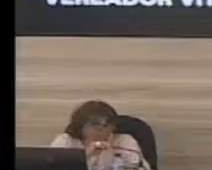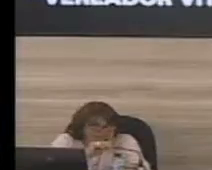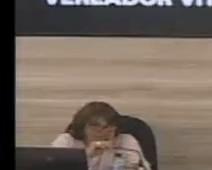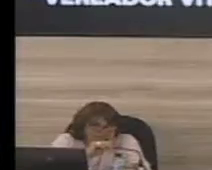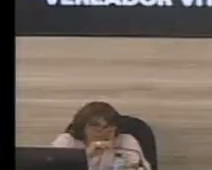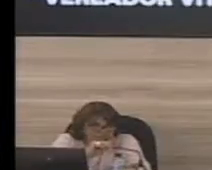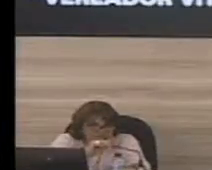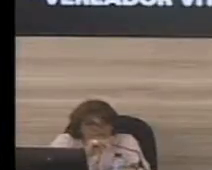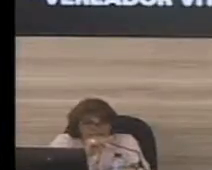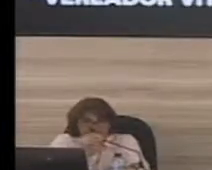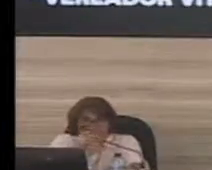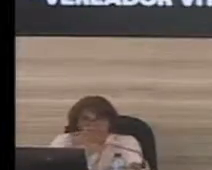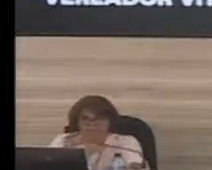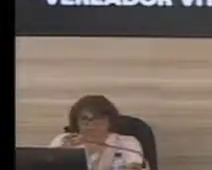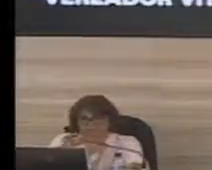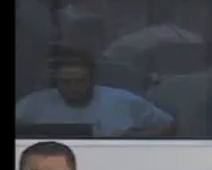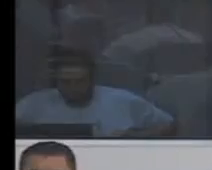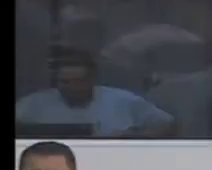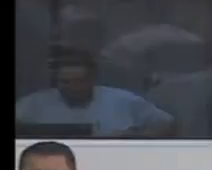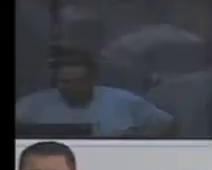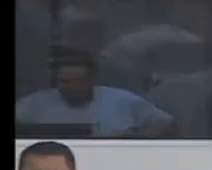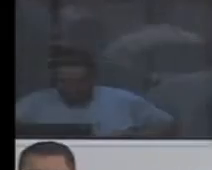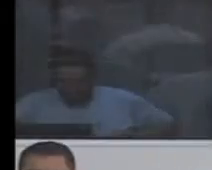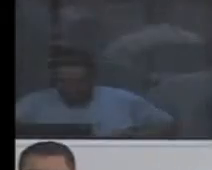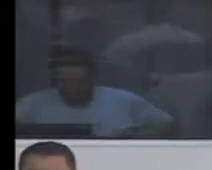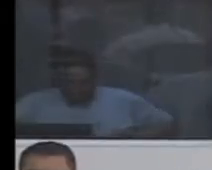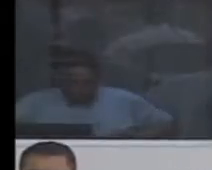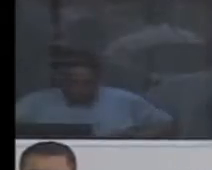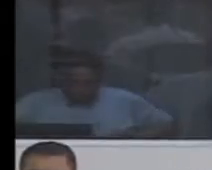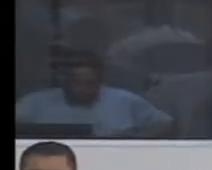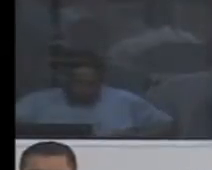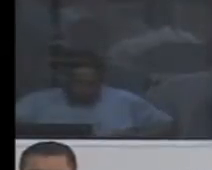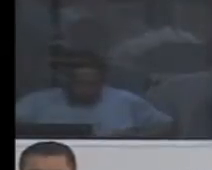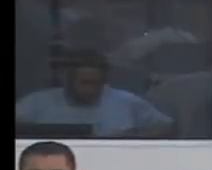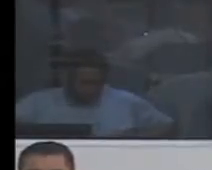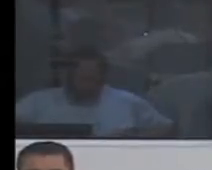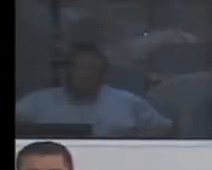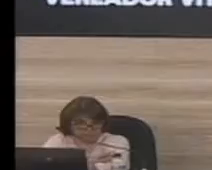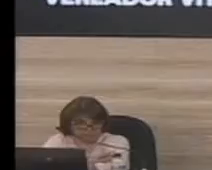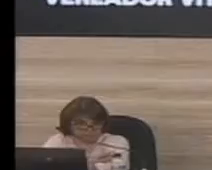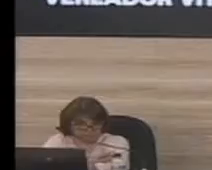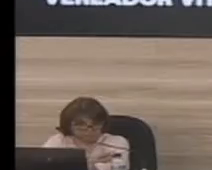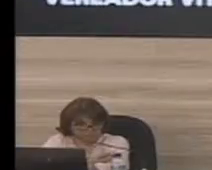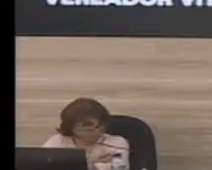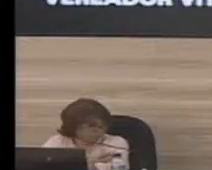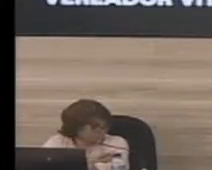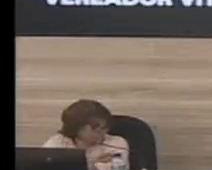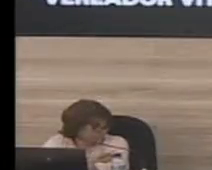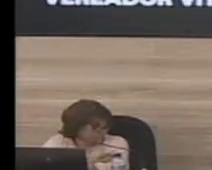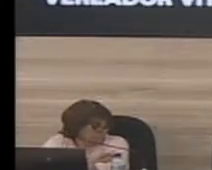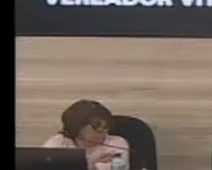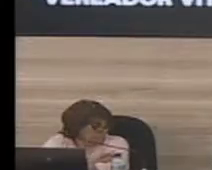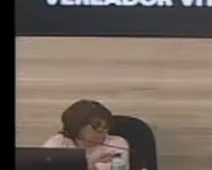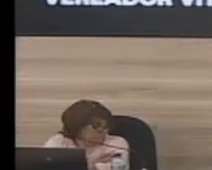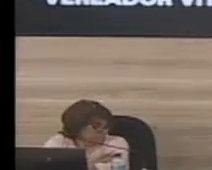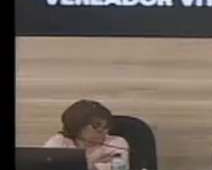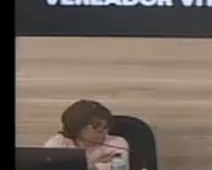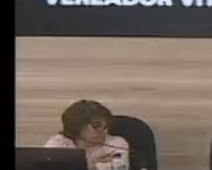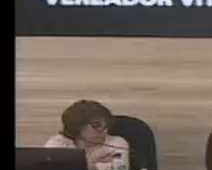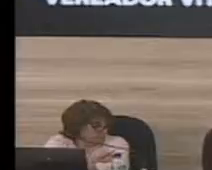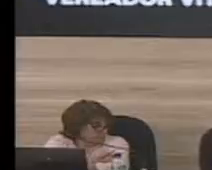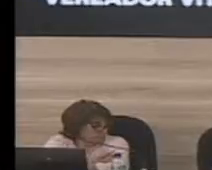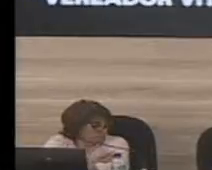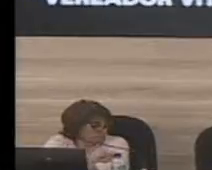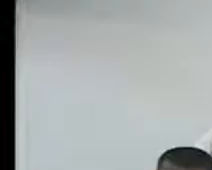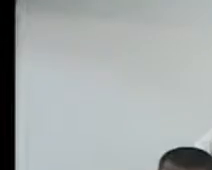Sim. Doutora Mayra. Sim. Newton César. Sim. Sim. Raul Nilsen. Sim. Roneik Costa.